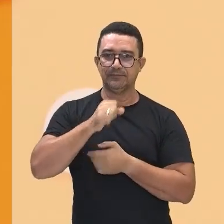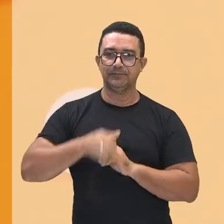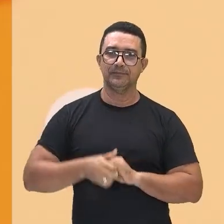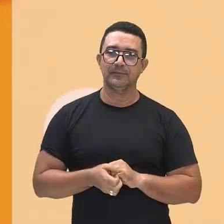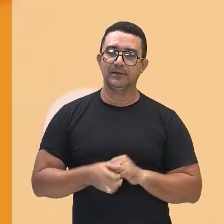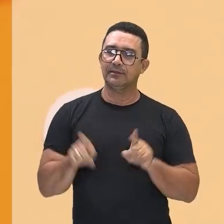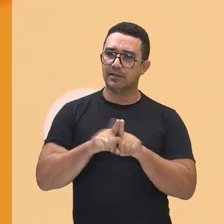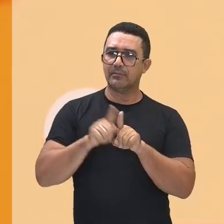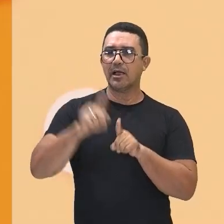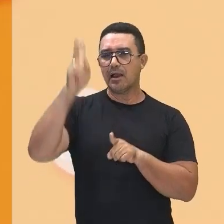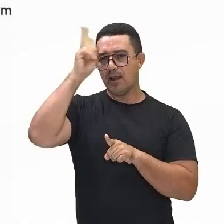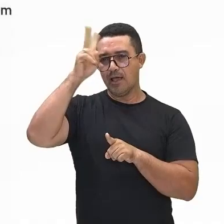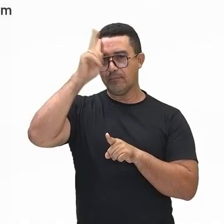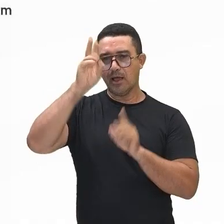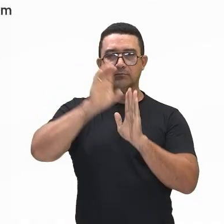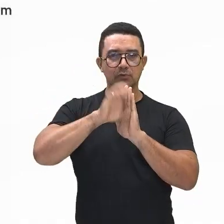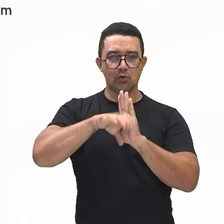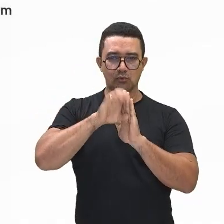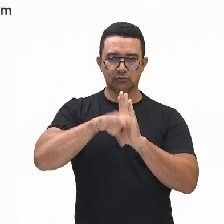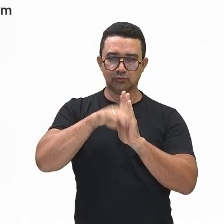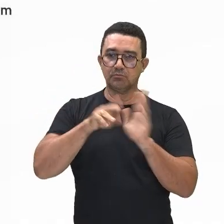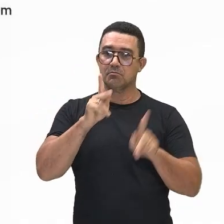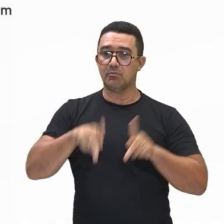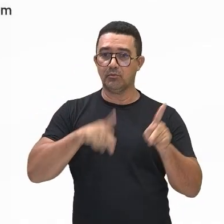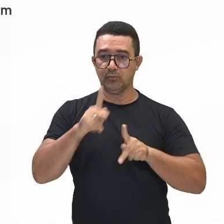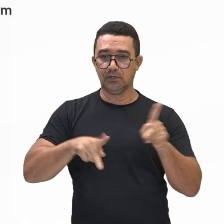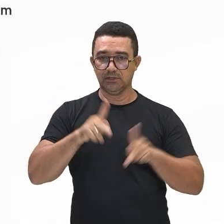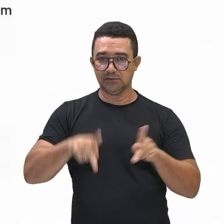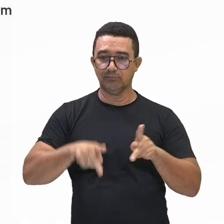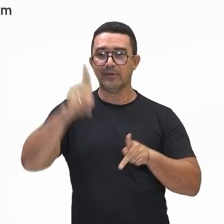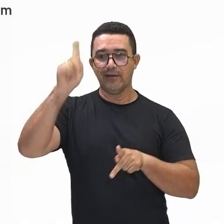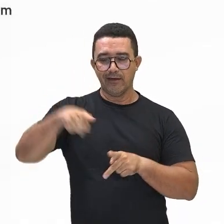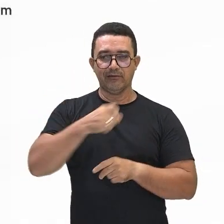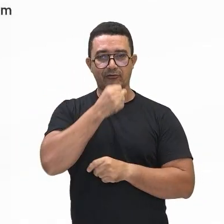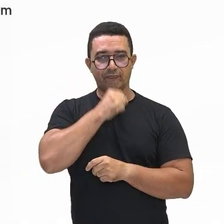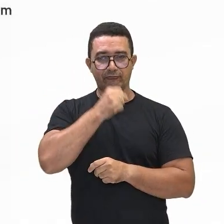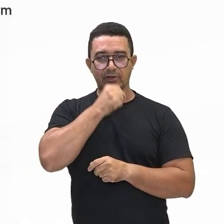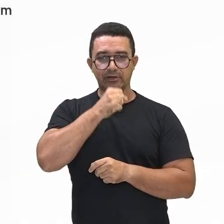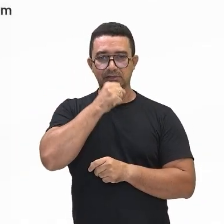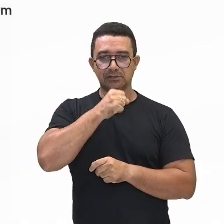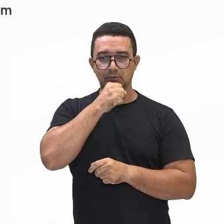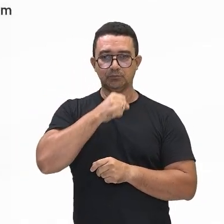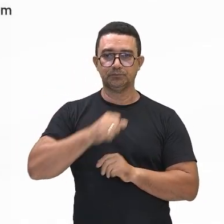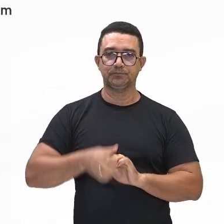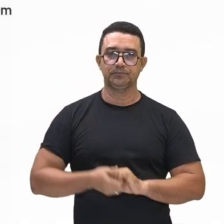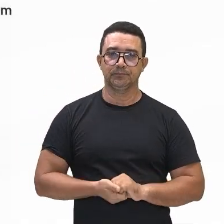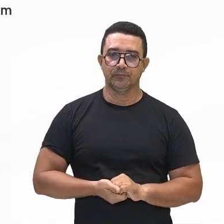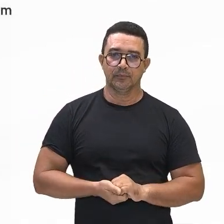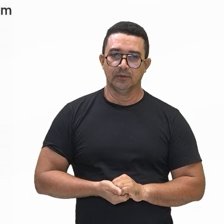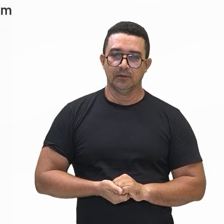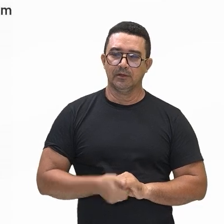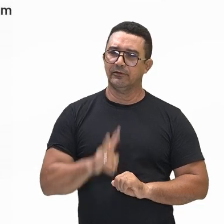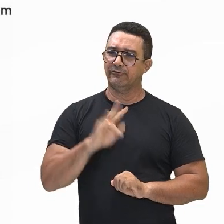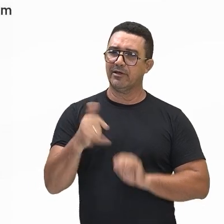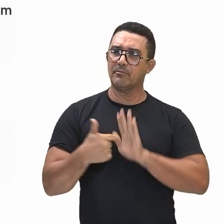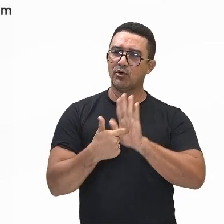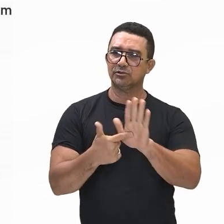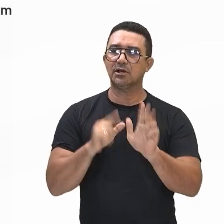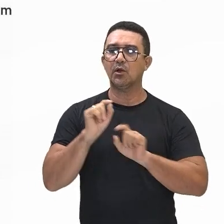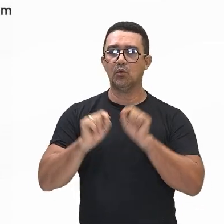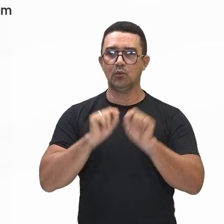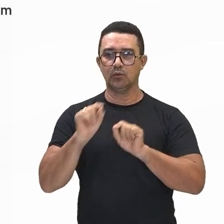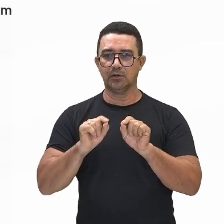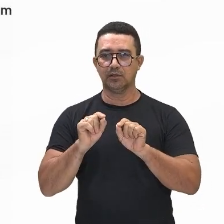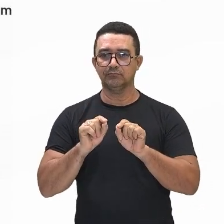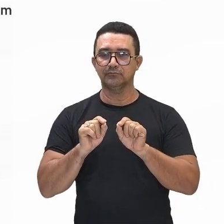relembrar sobre esse importante conceito populacional, que vai ser o envelhecimento populacional, que vai dizer a respeito do quê?